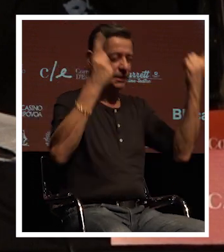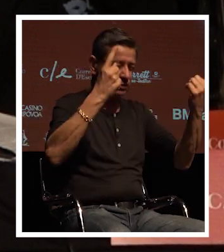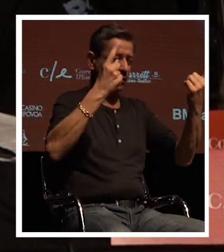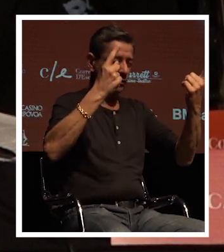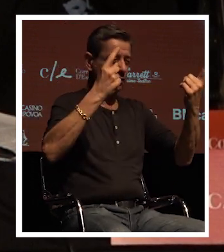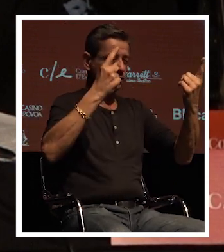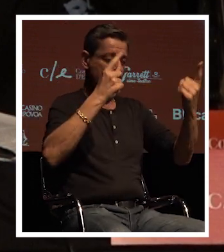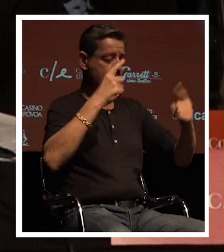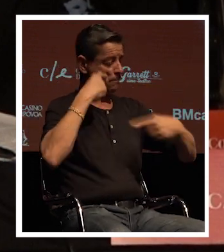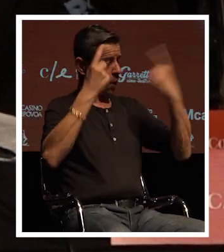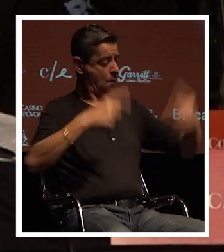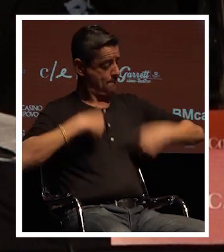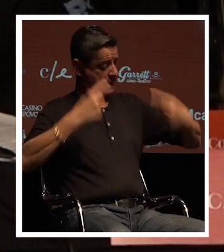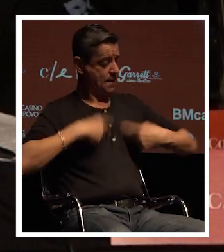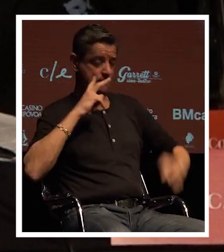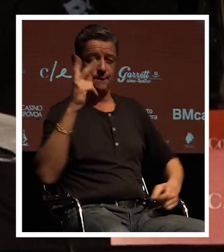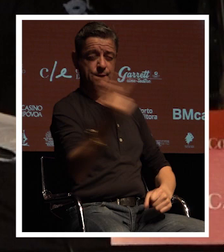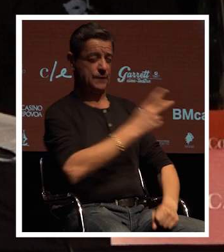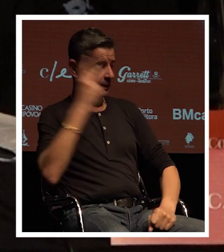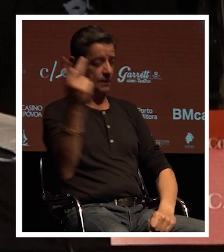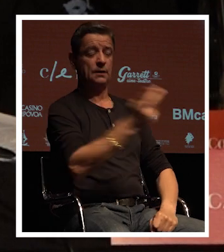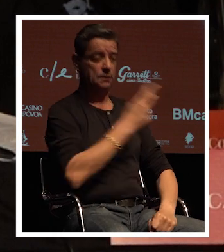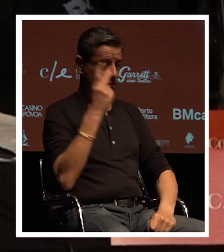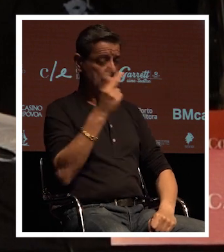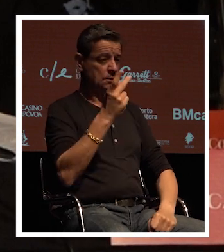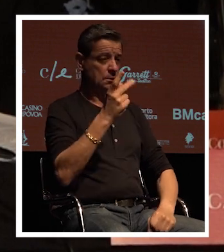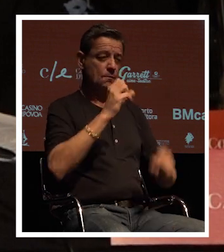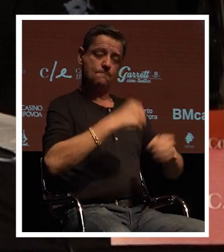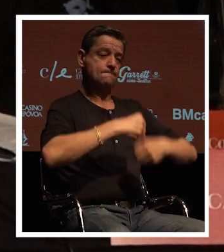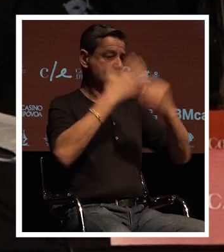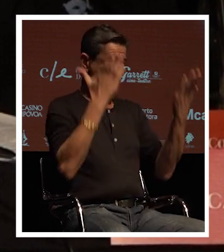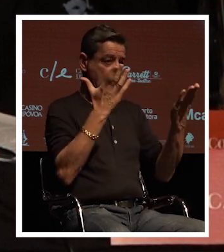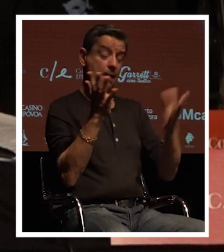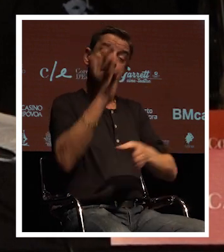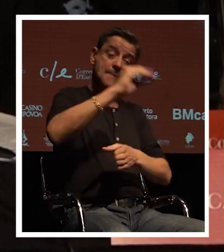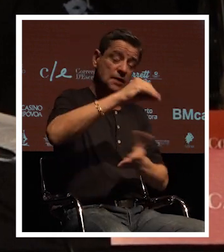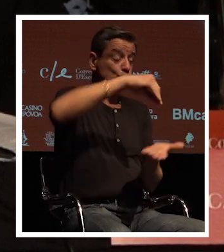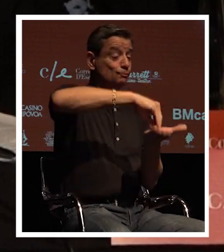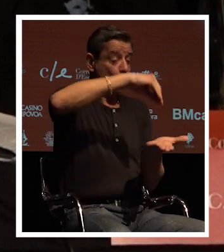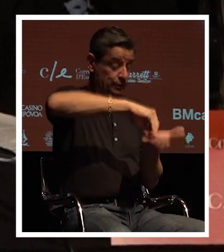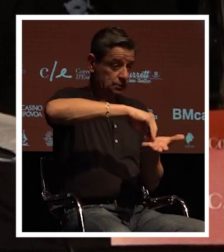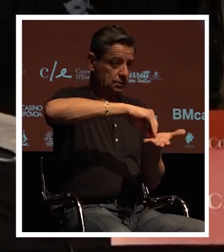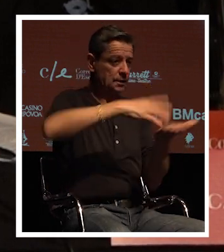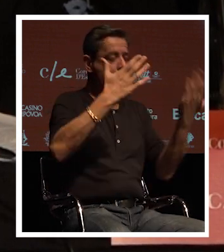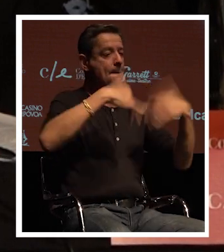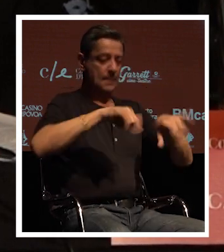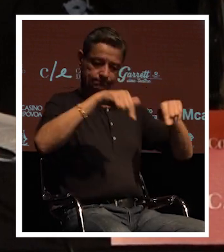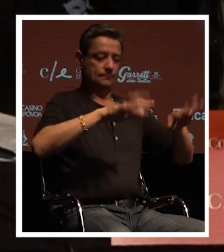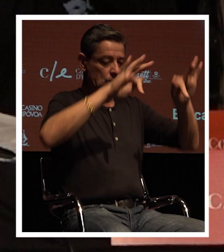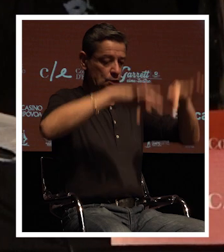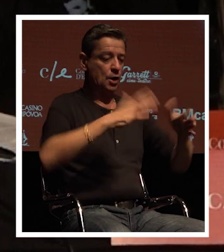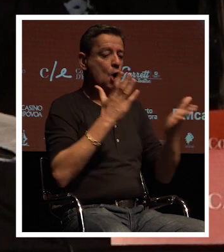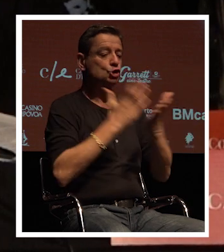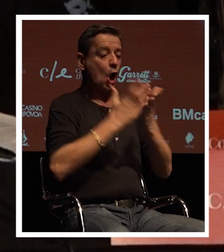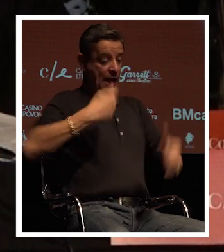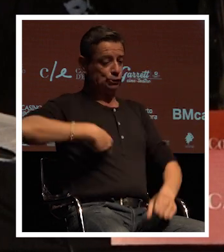e autobiografias tornando o mundo literário e o outro muito muitíssimo mais pobres mas a censura não acaba aqui numa